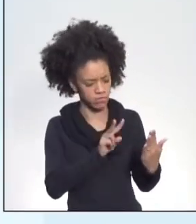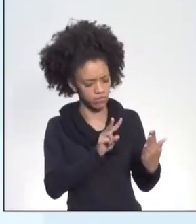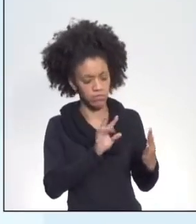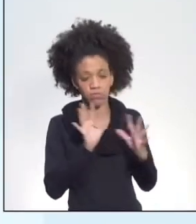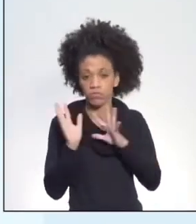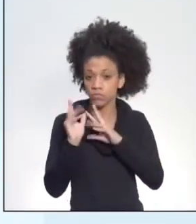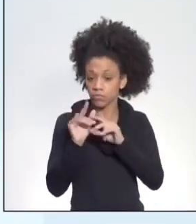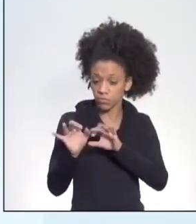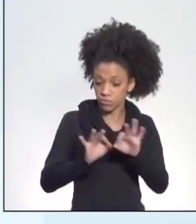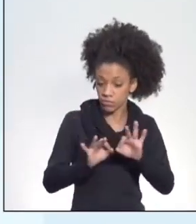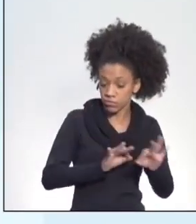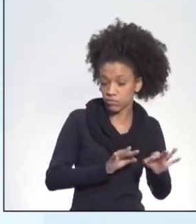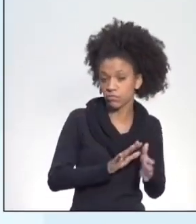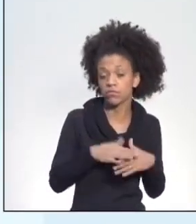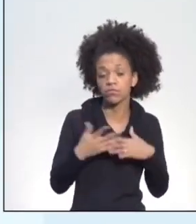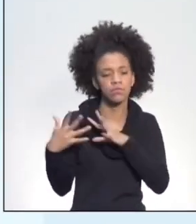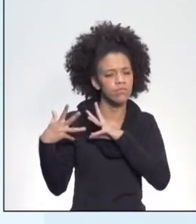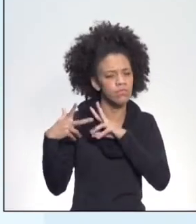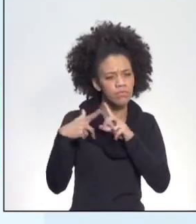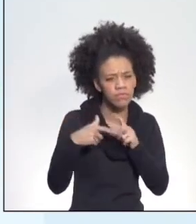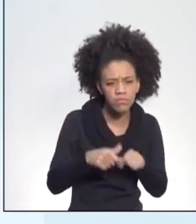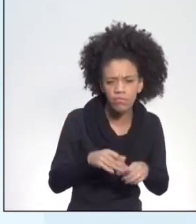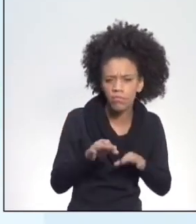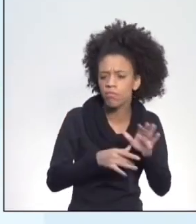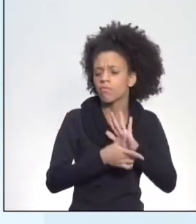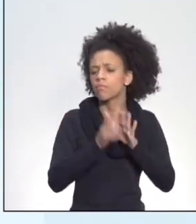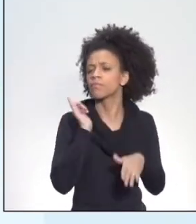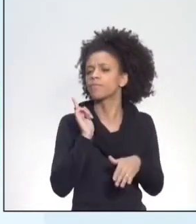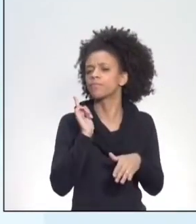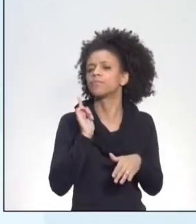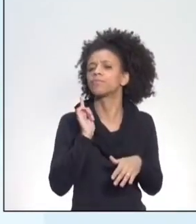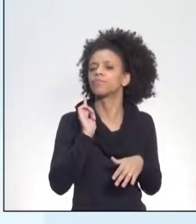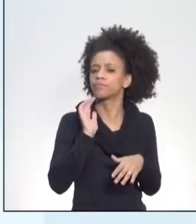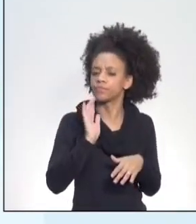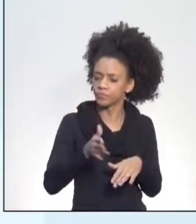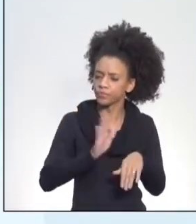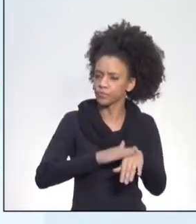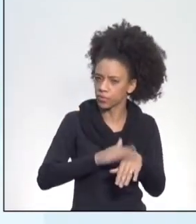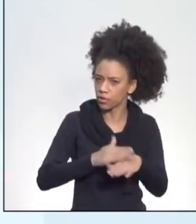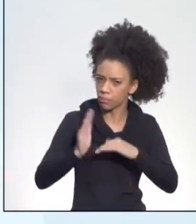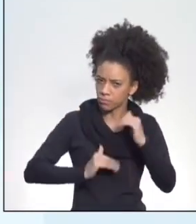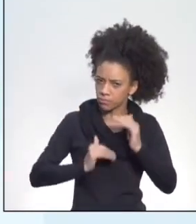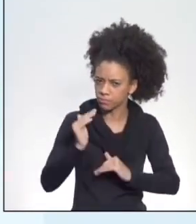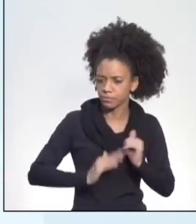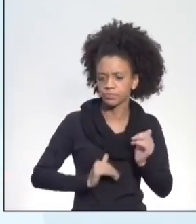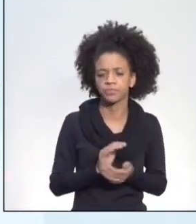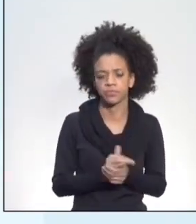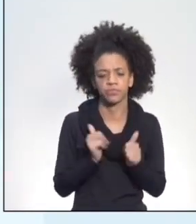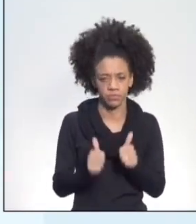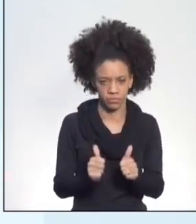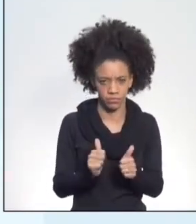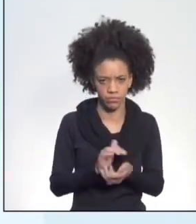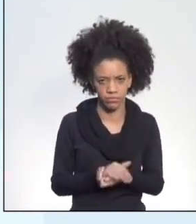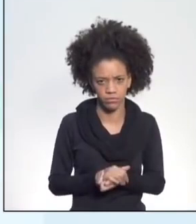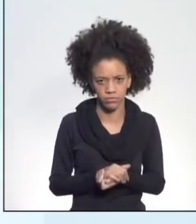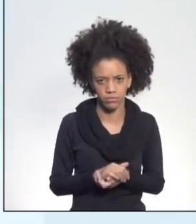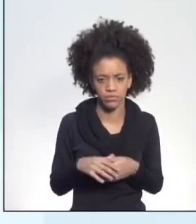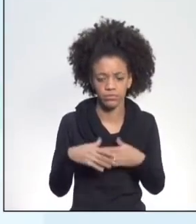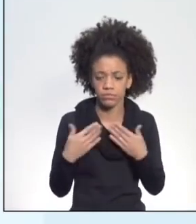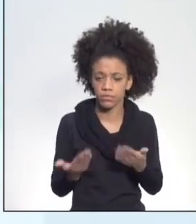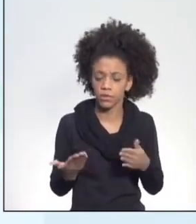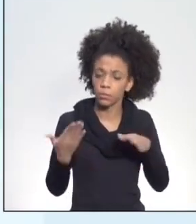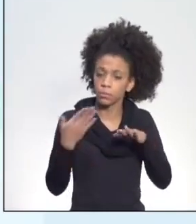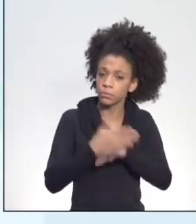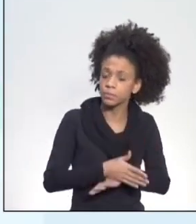das ações. Então, tudo aquilo que a gente tinha planejado anteriormente, a gente vai começar, então, a colocar em prática. Tá certo? E aí a gente chega na parte